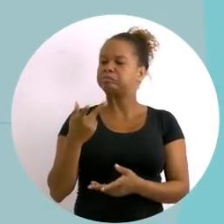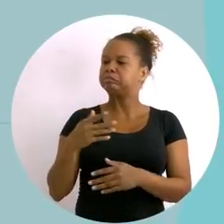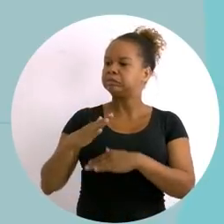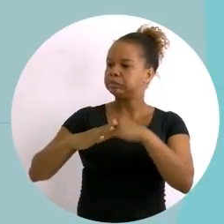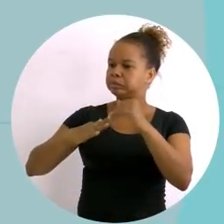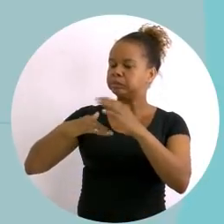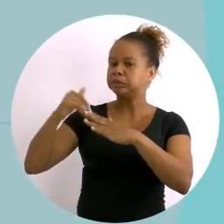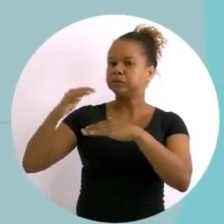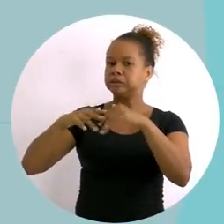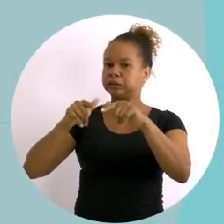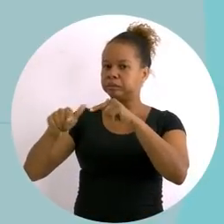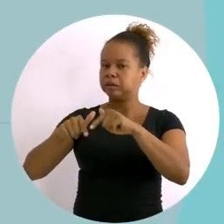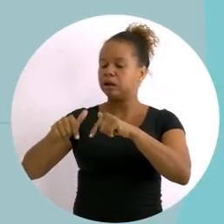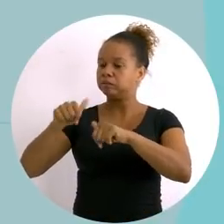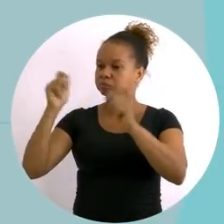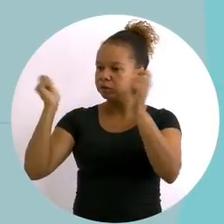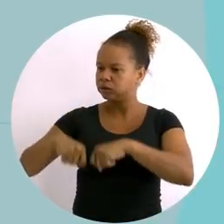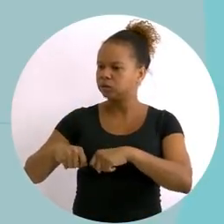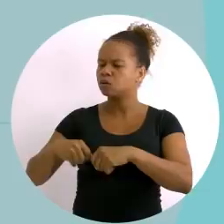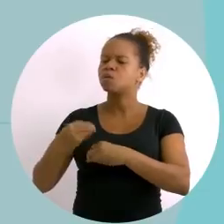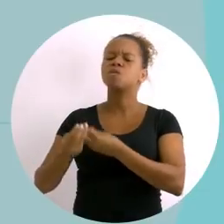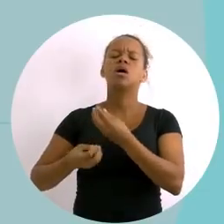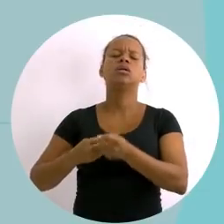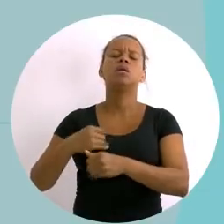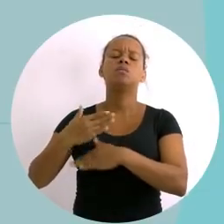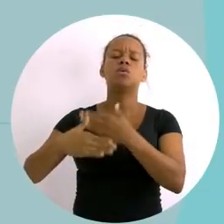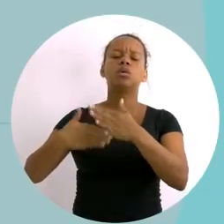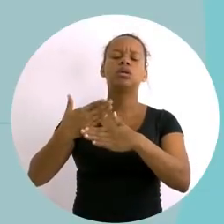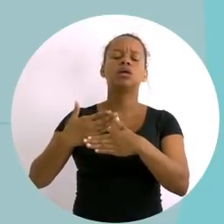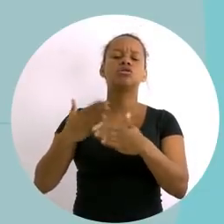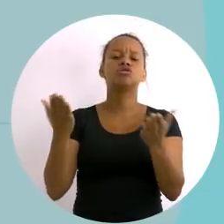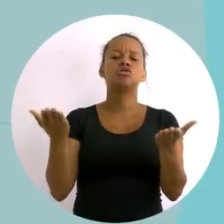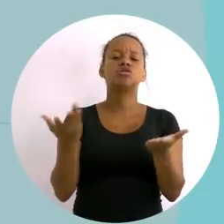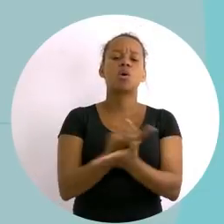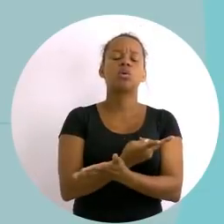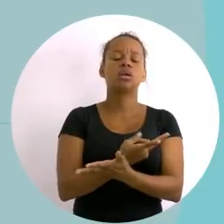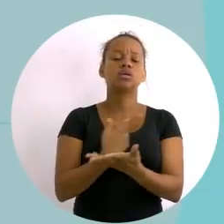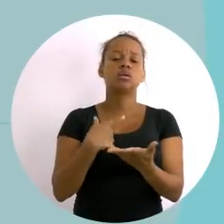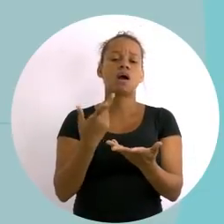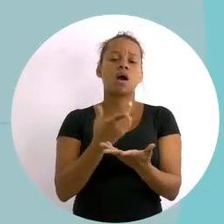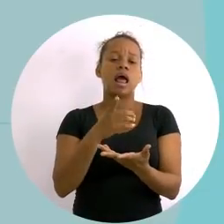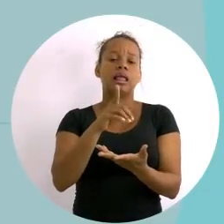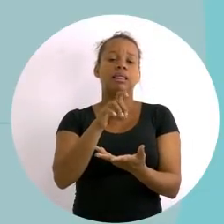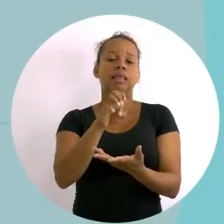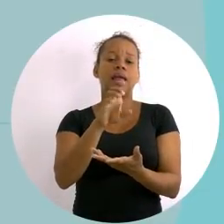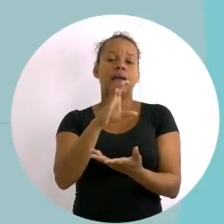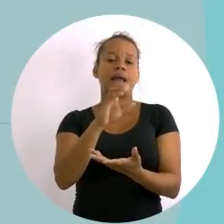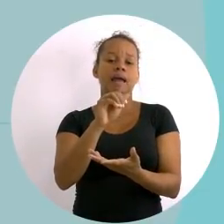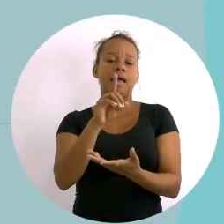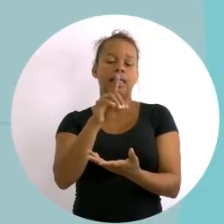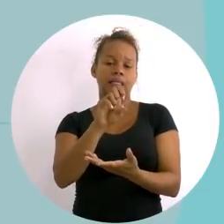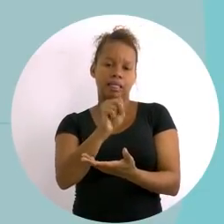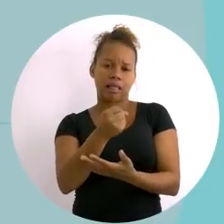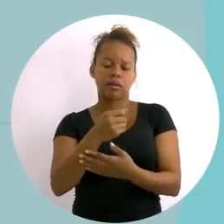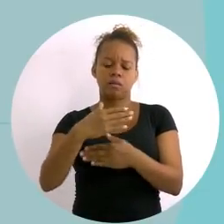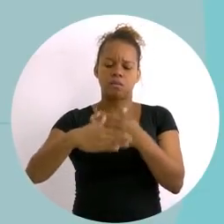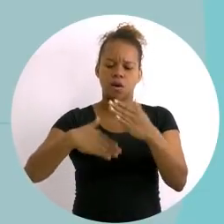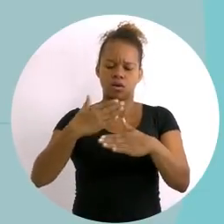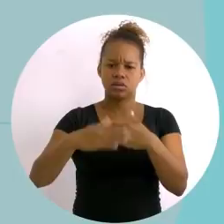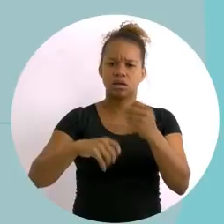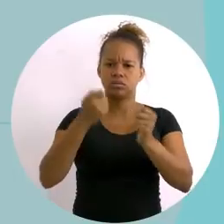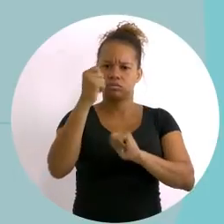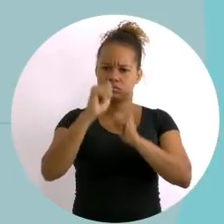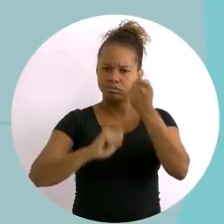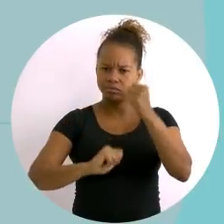competitivo. Quantas mudanças aconteceram nos últimos anos, nas últimas décadas? Mudanças no processo